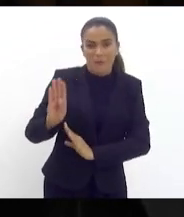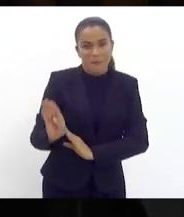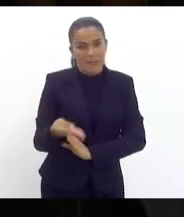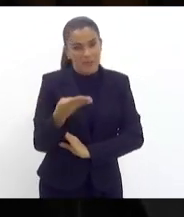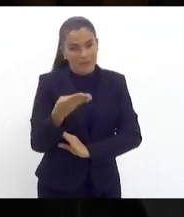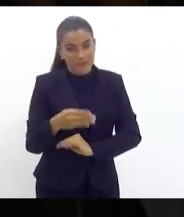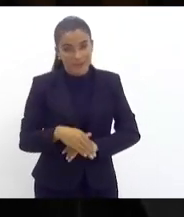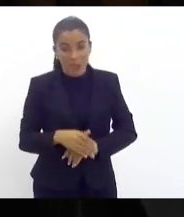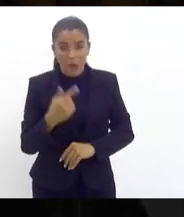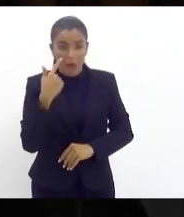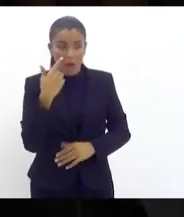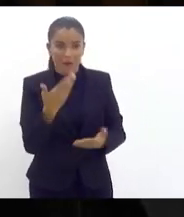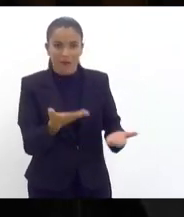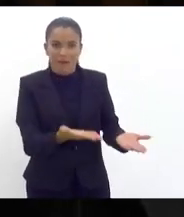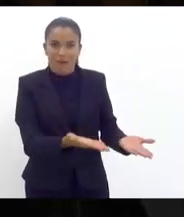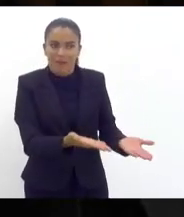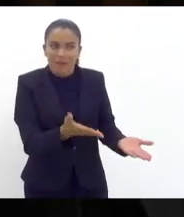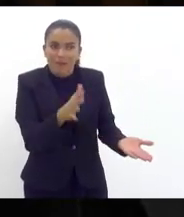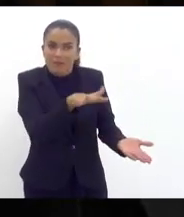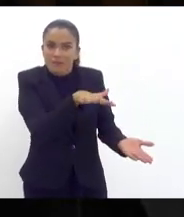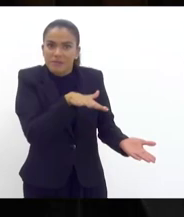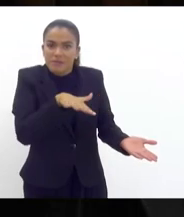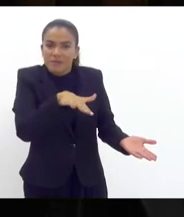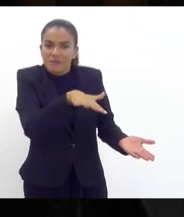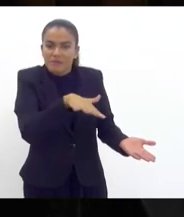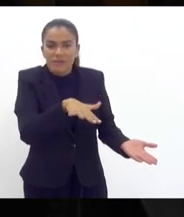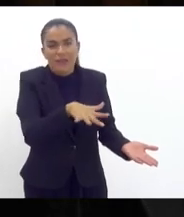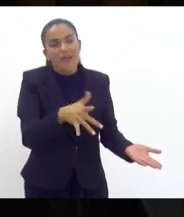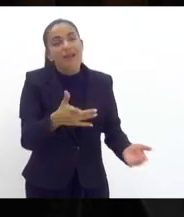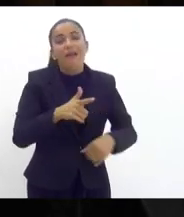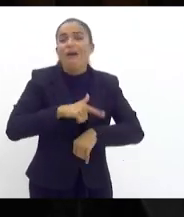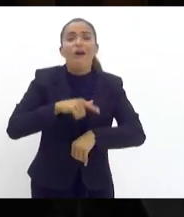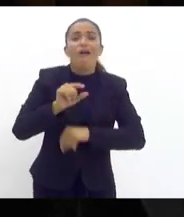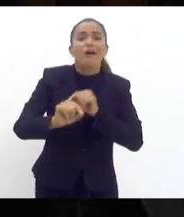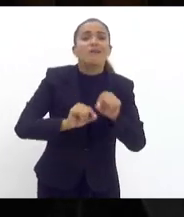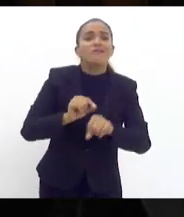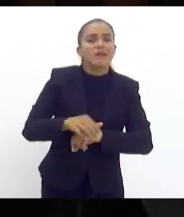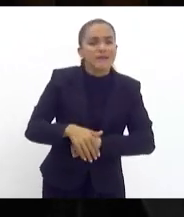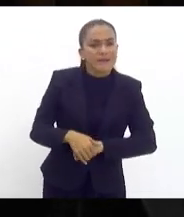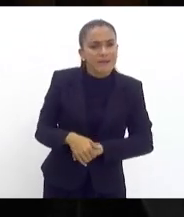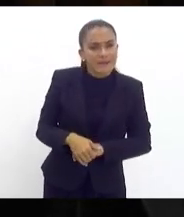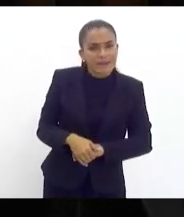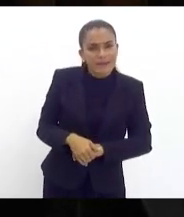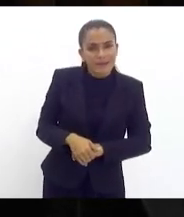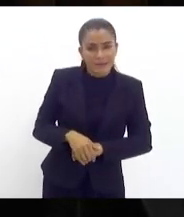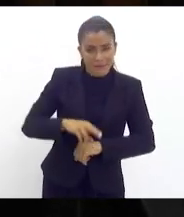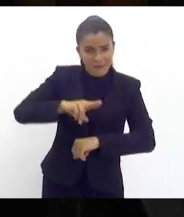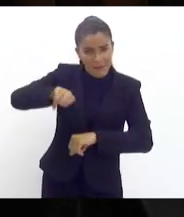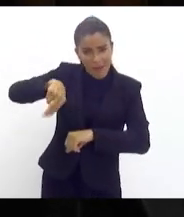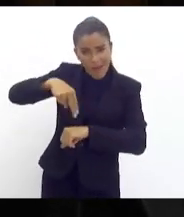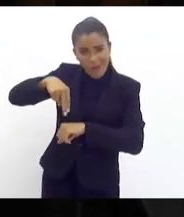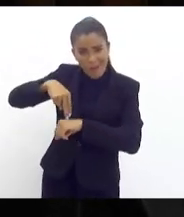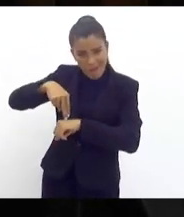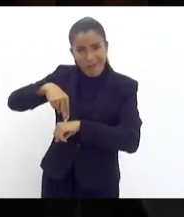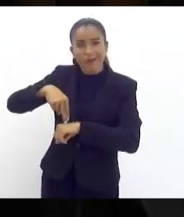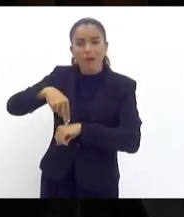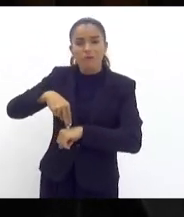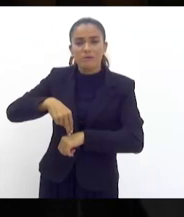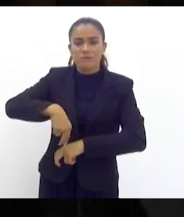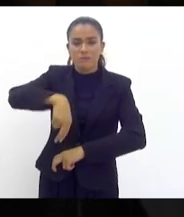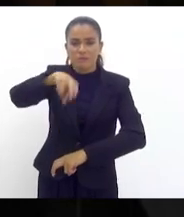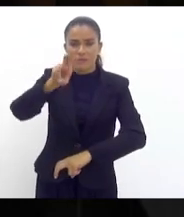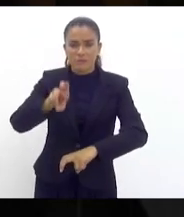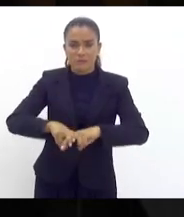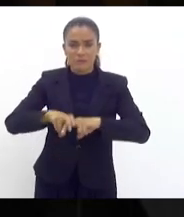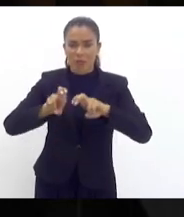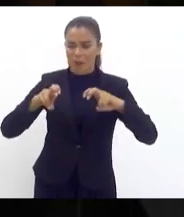Olha, diante desse quadro, é hora de quê? Da União sentar numa mesa